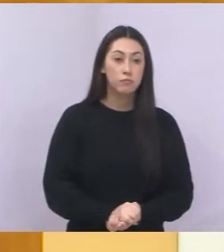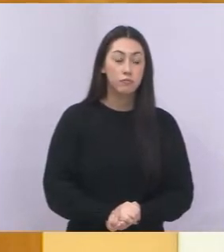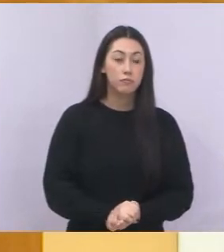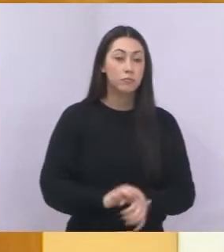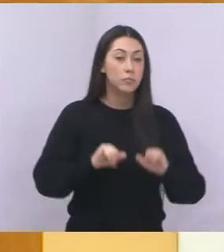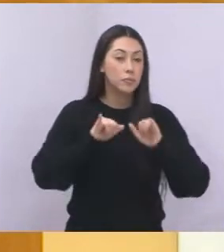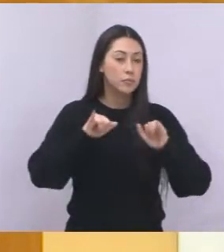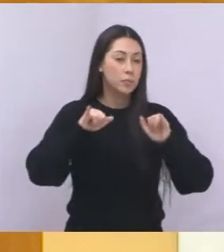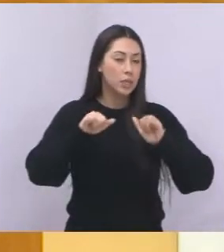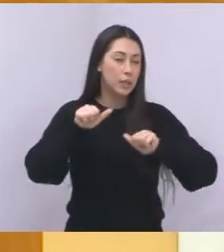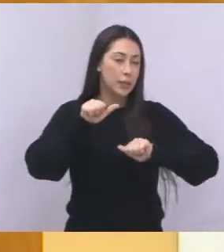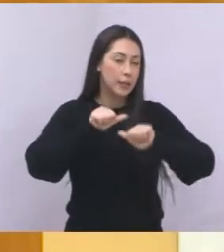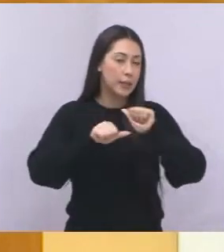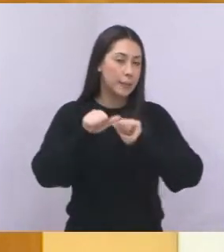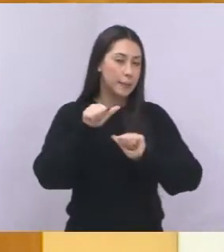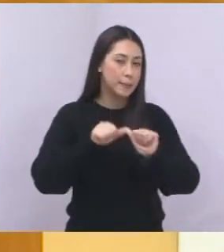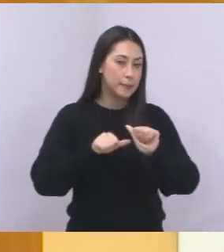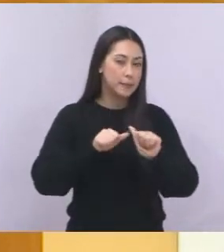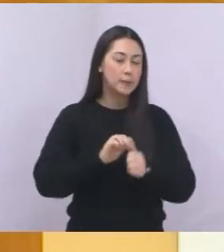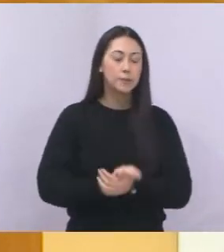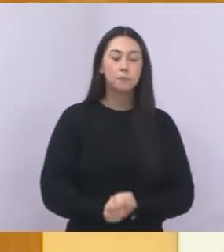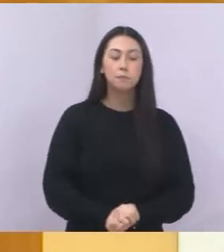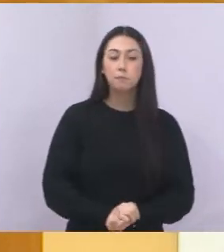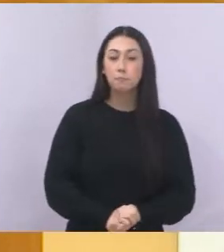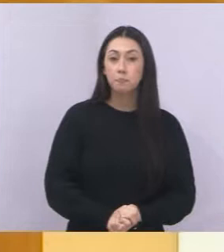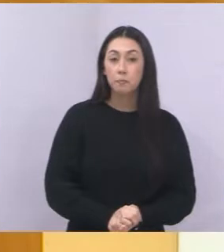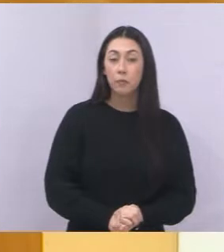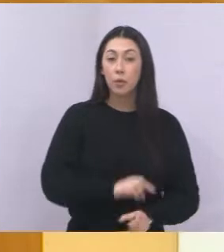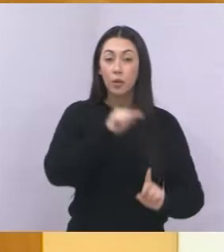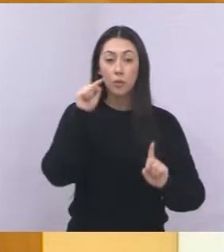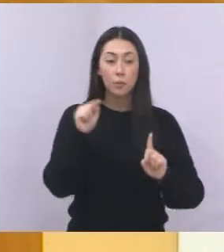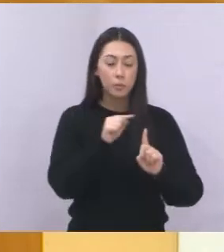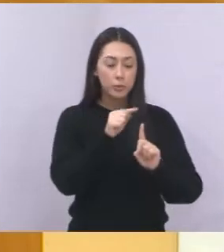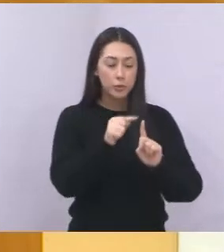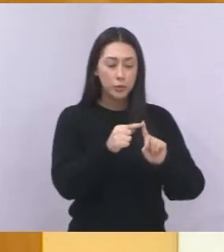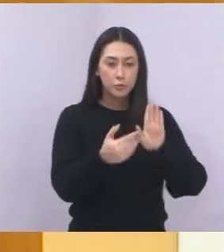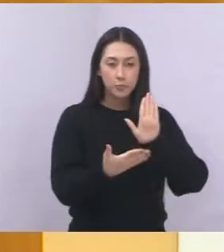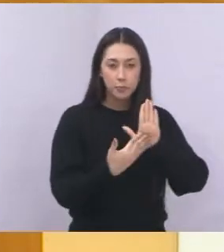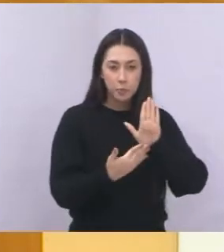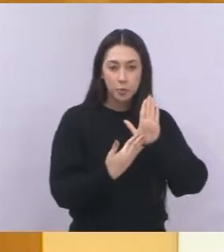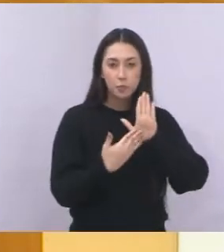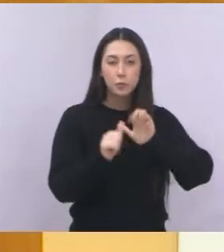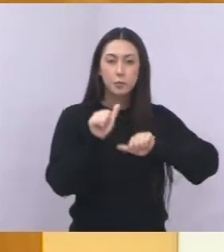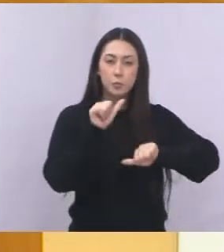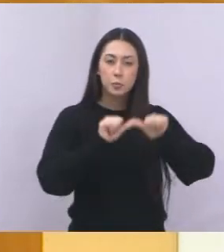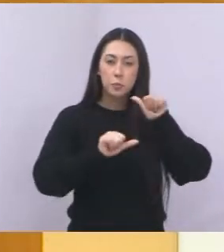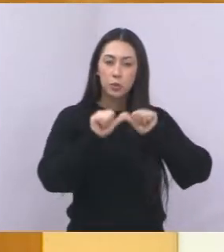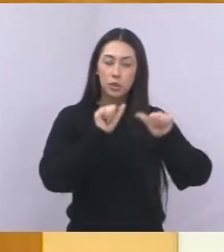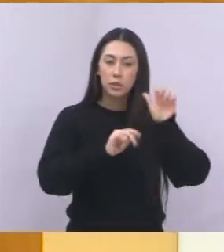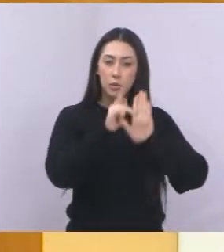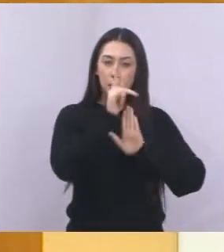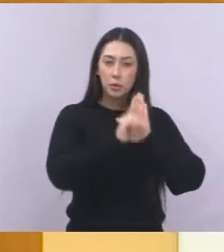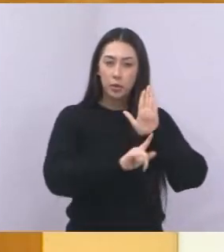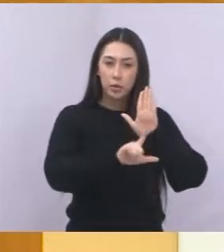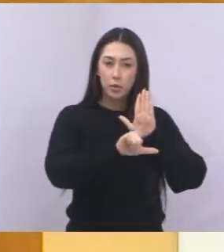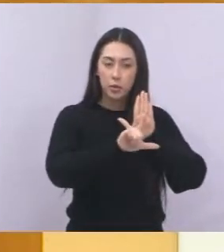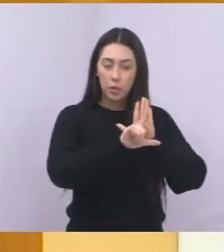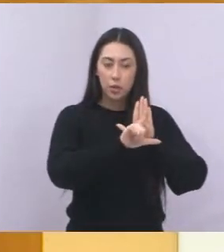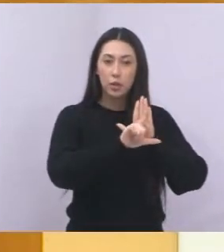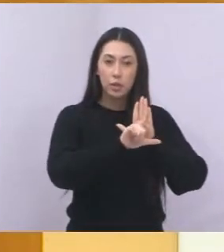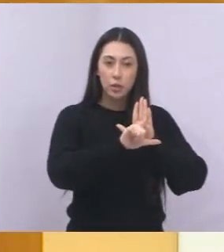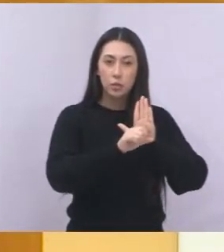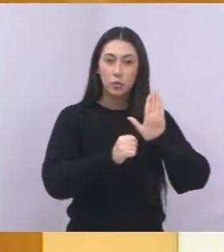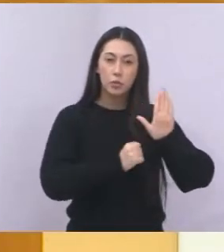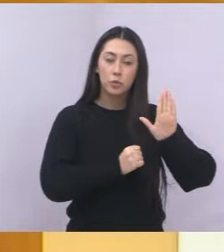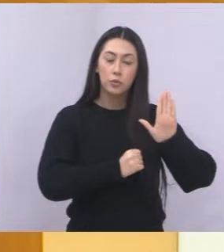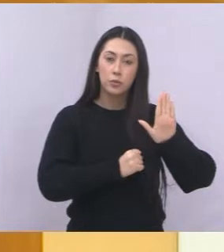Mensagem modificativa. Tem a presente finalidade de propor modificação ao projeto de lei complementar